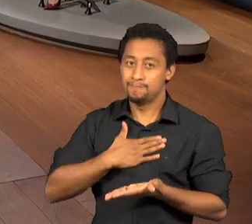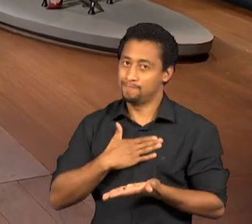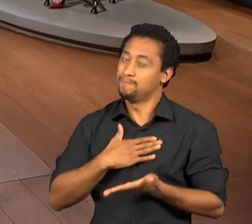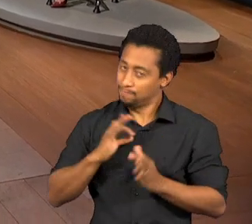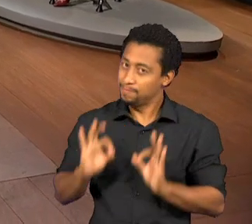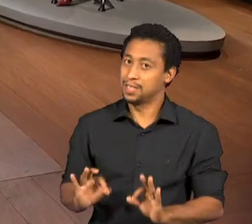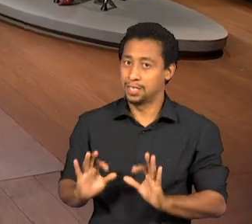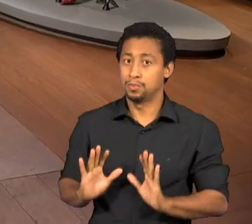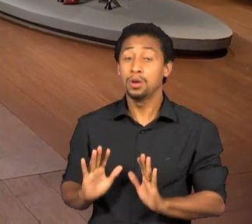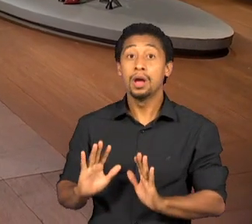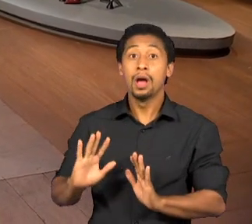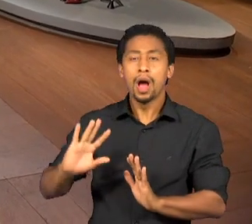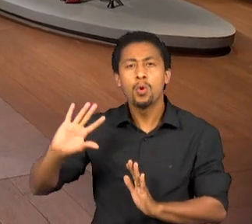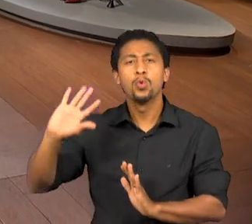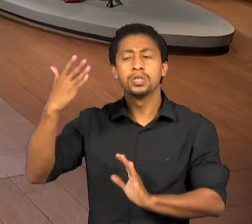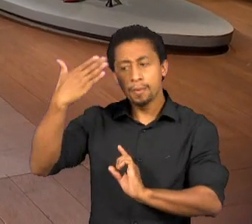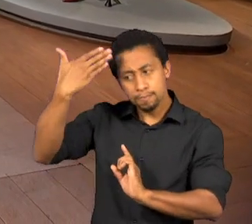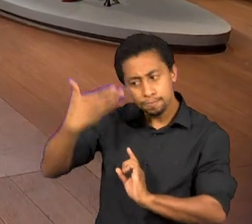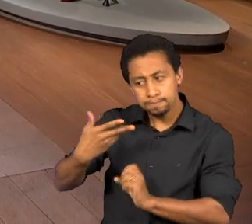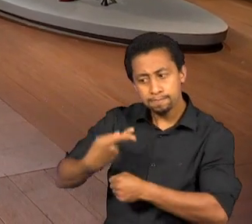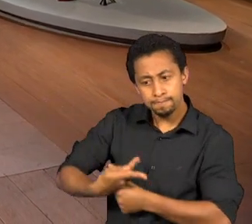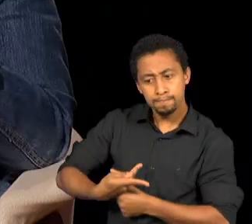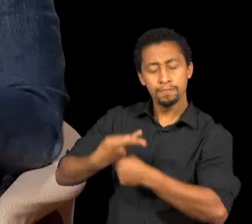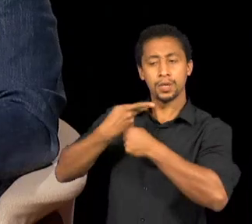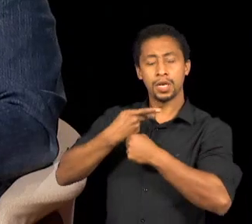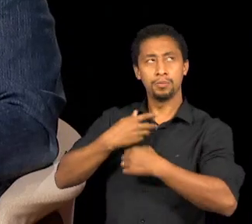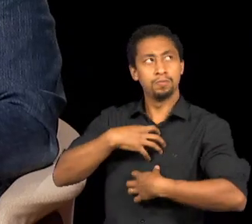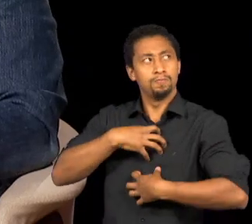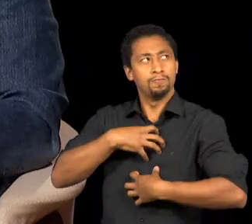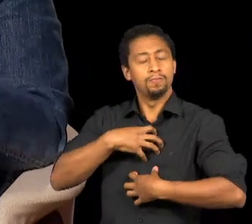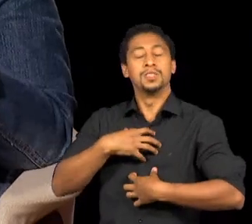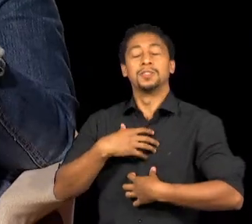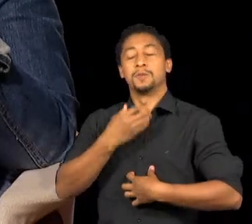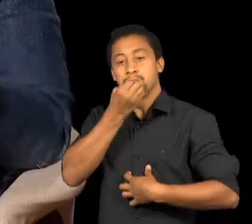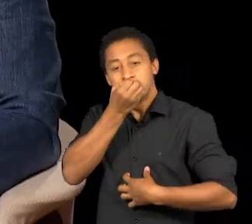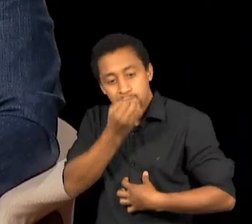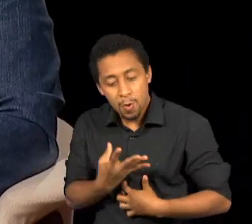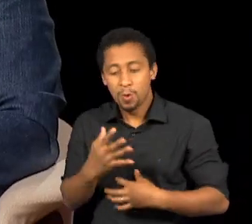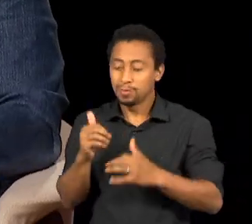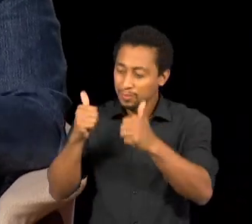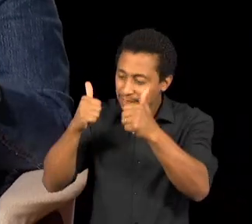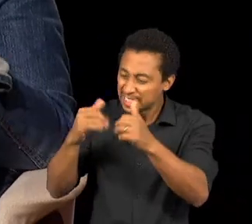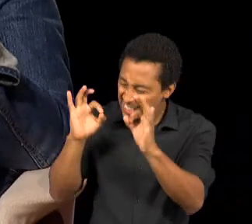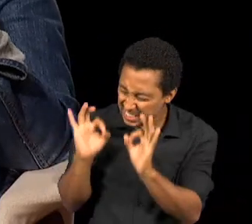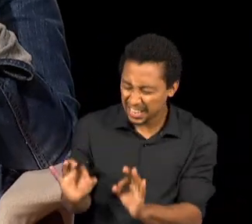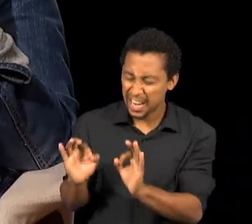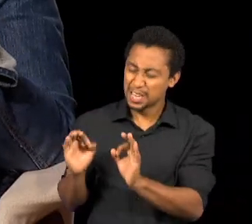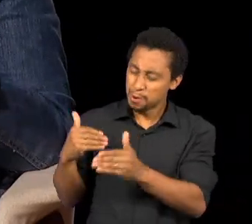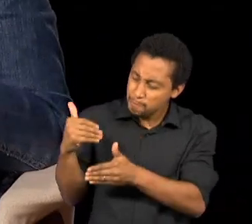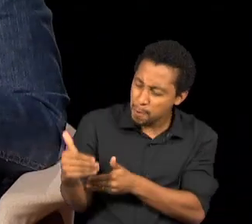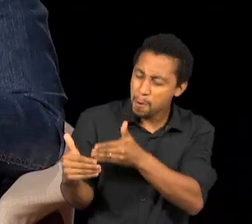essas coisas aconteciam, eu era premiada, eu tinha certeza que tinha valido a pena, que eu estava no caminho certo,